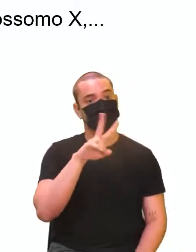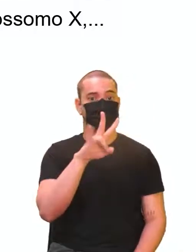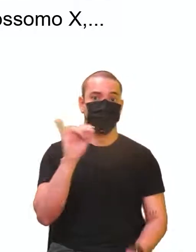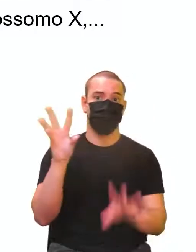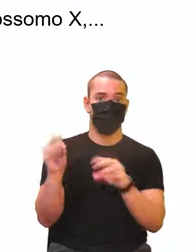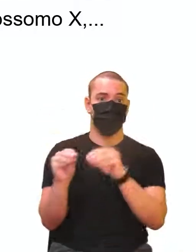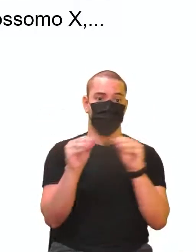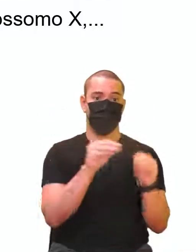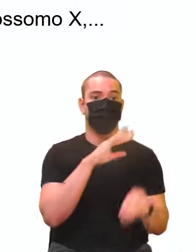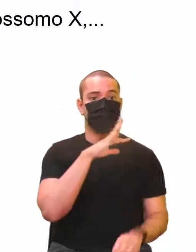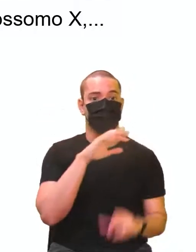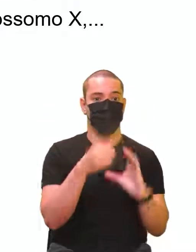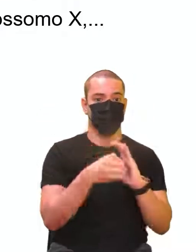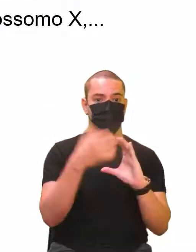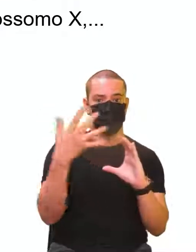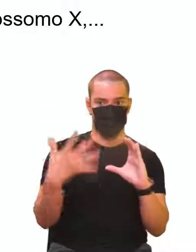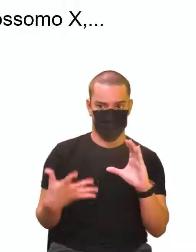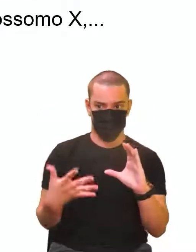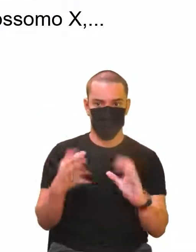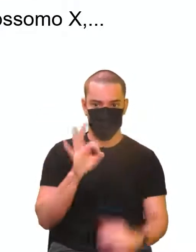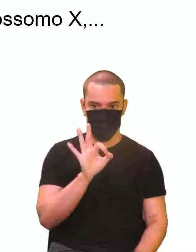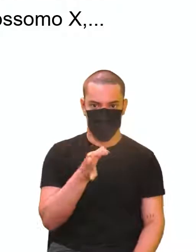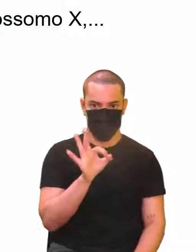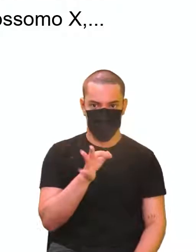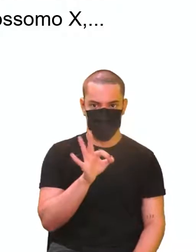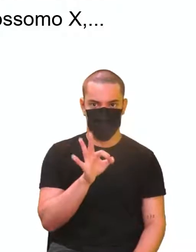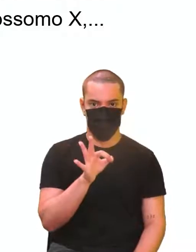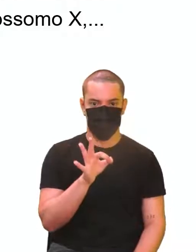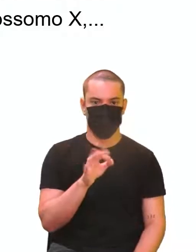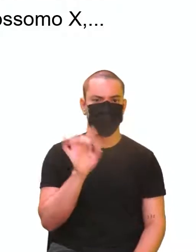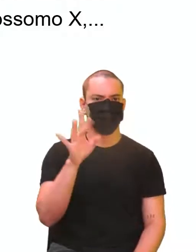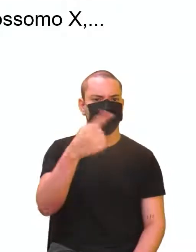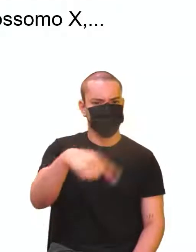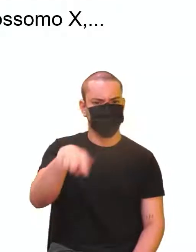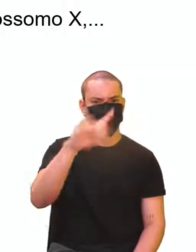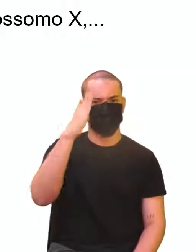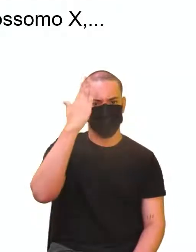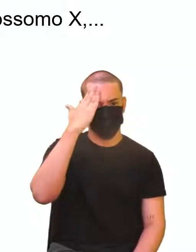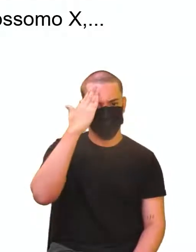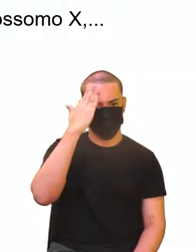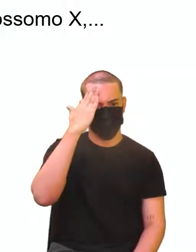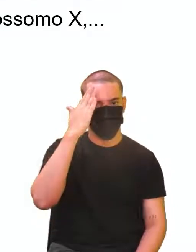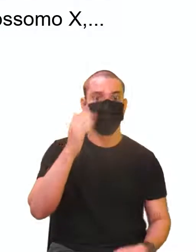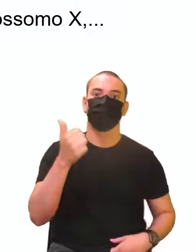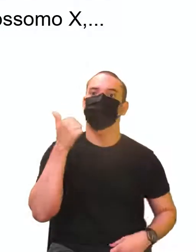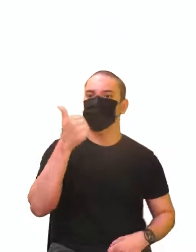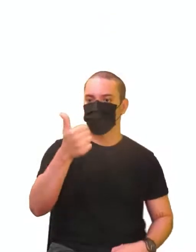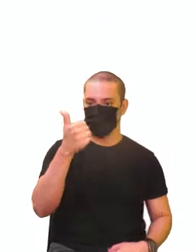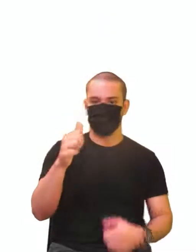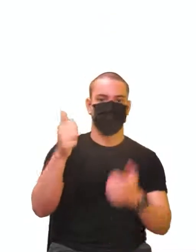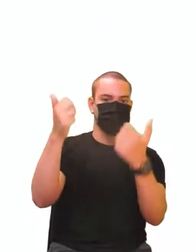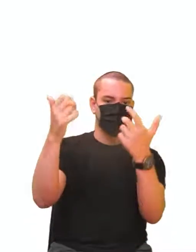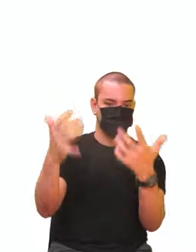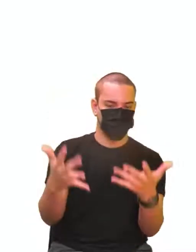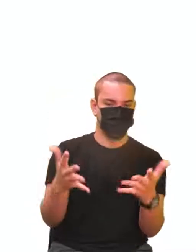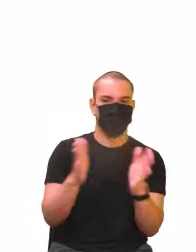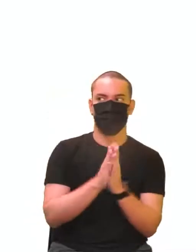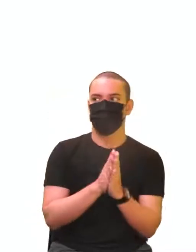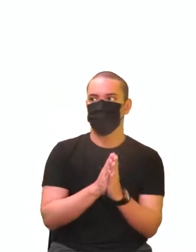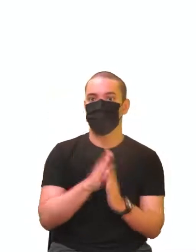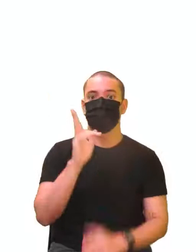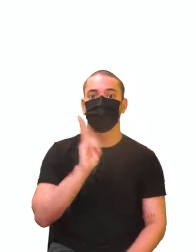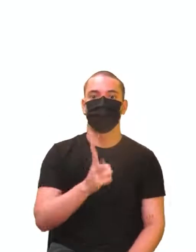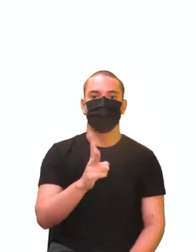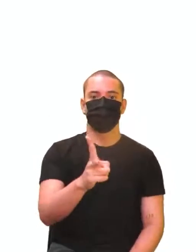ser uma característica ruim, tá bom? Só para vocês saberem. Bem colocado. Vamos